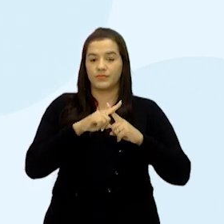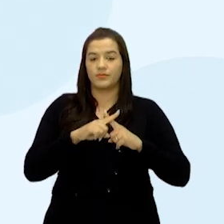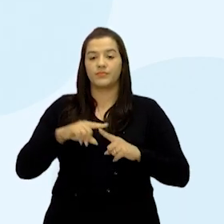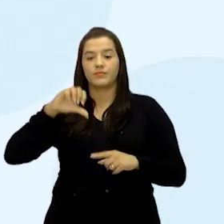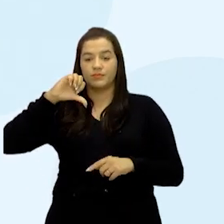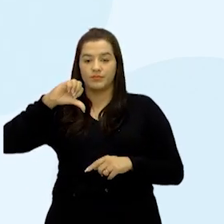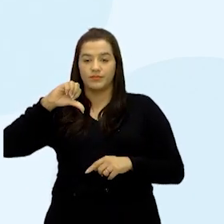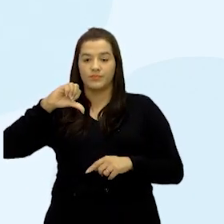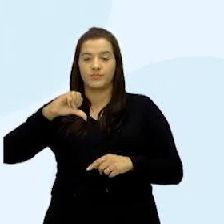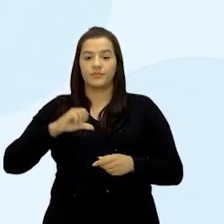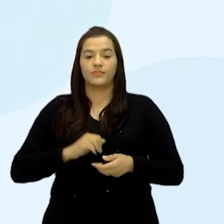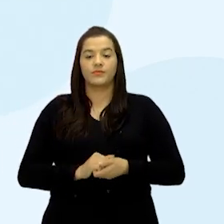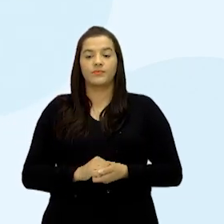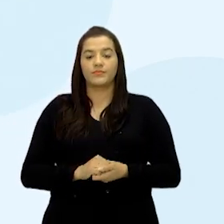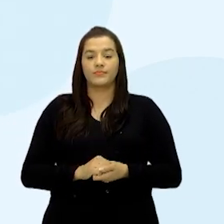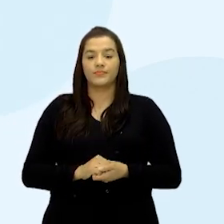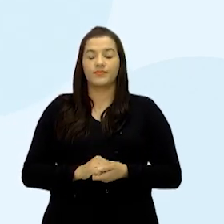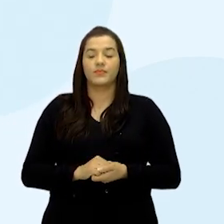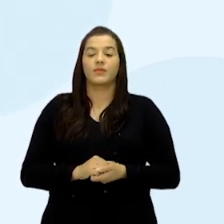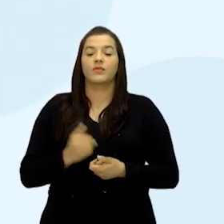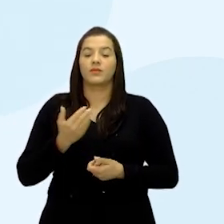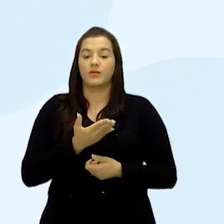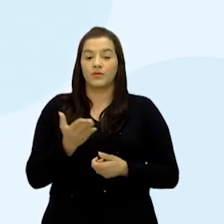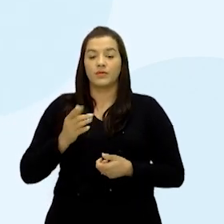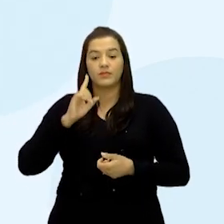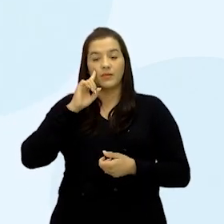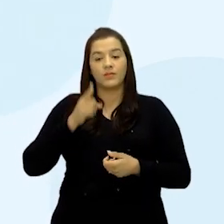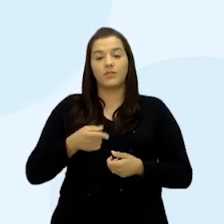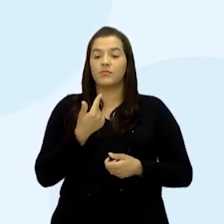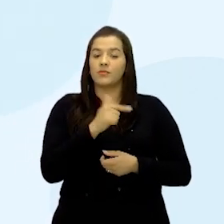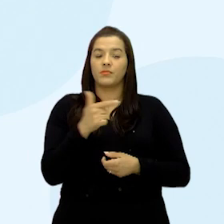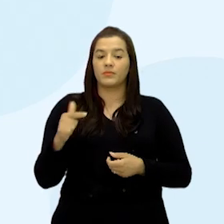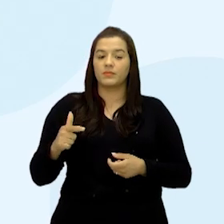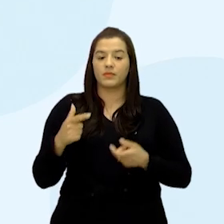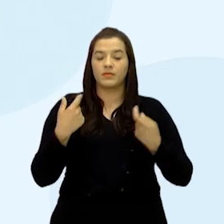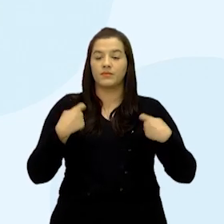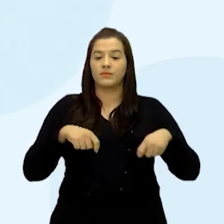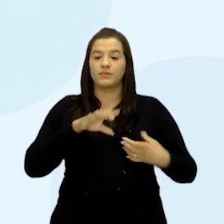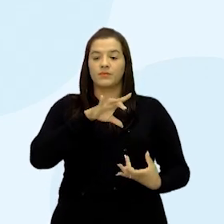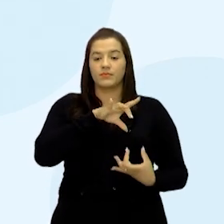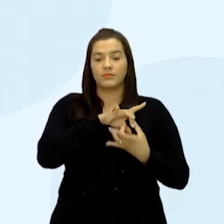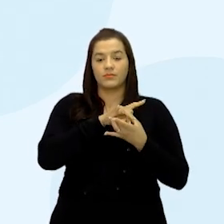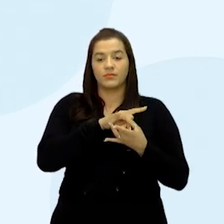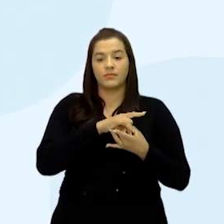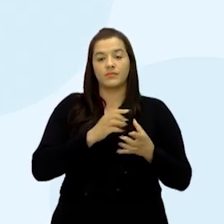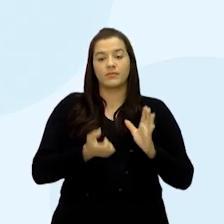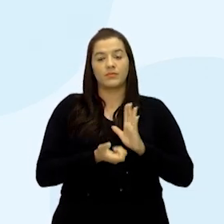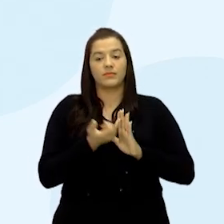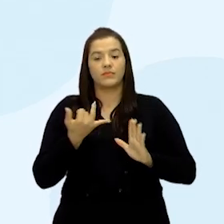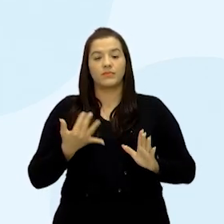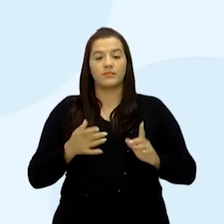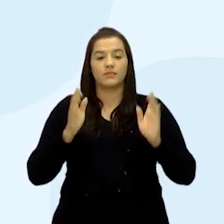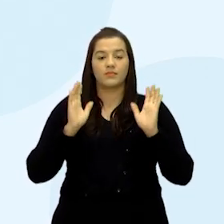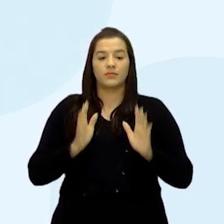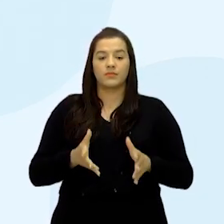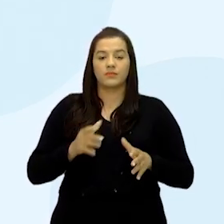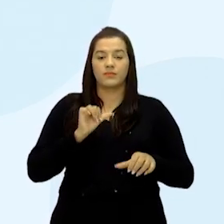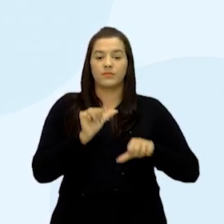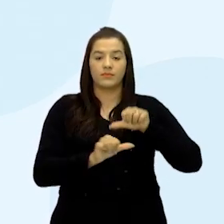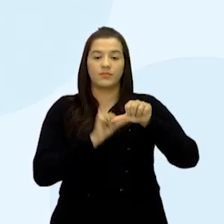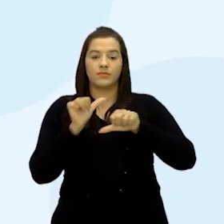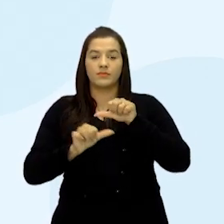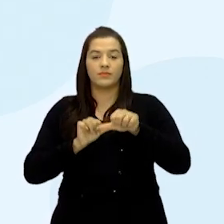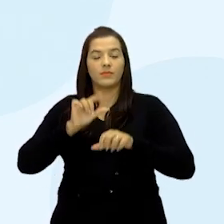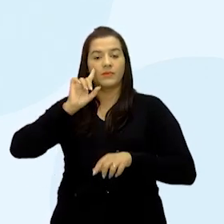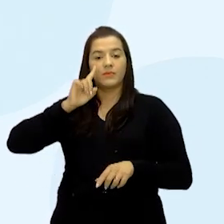9. Muito bem. Esse comando você nem precisaria ter colocado, tá certo? Escreva os 6 primeiros termos, você poderia até mudar já o